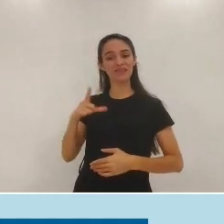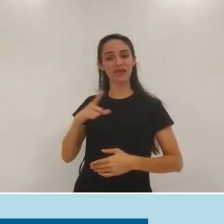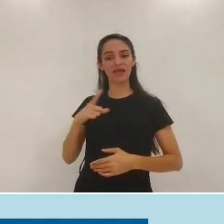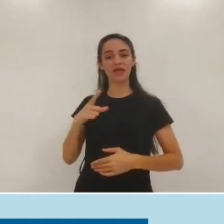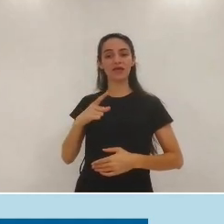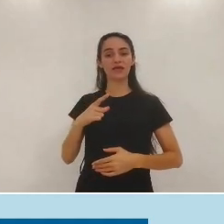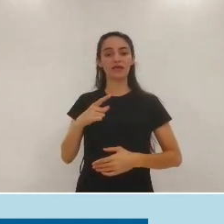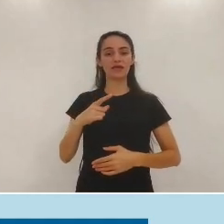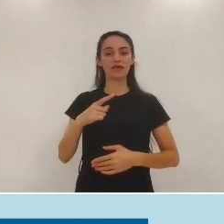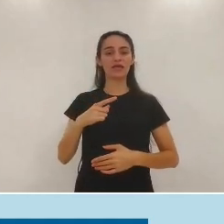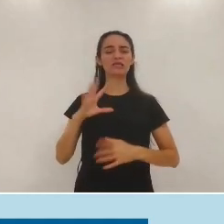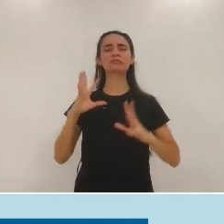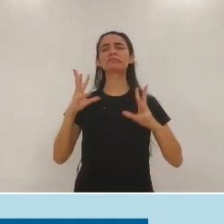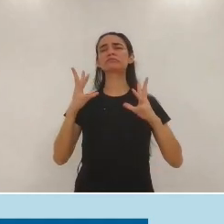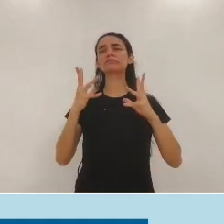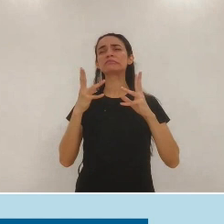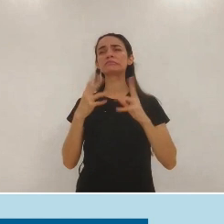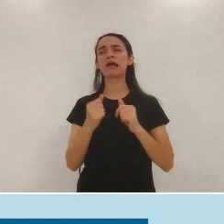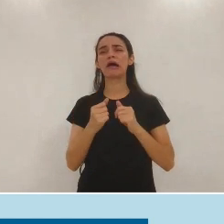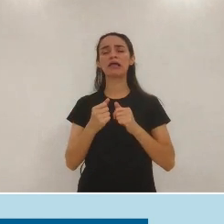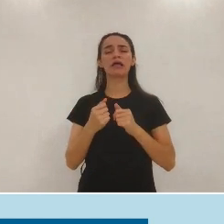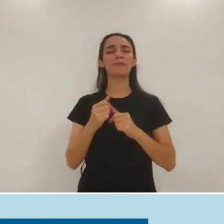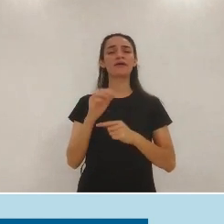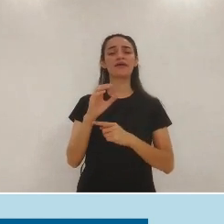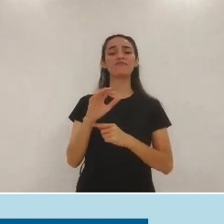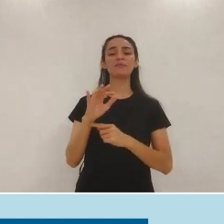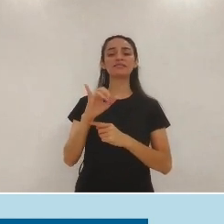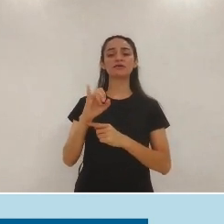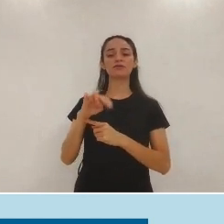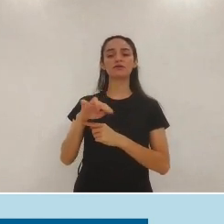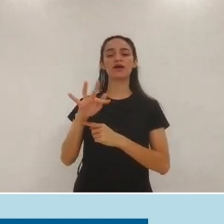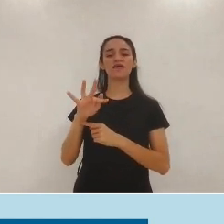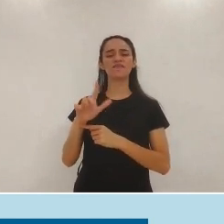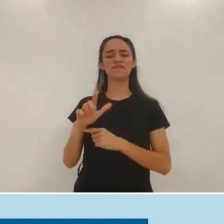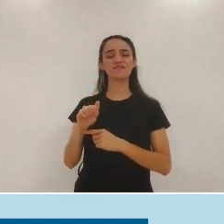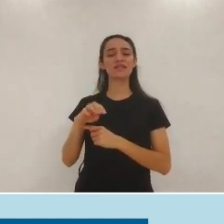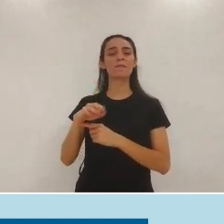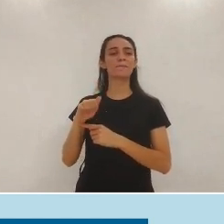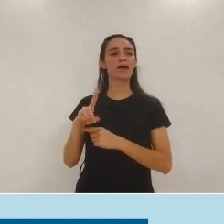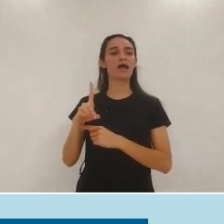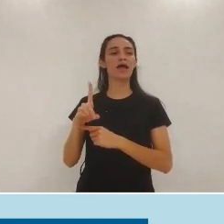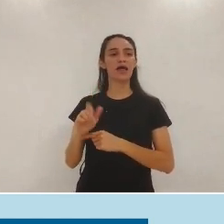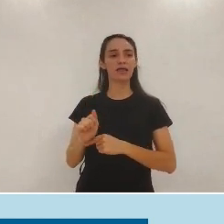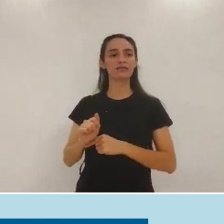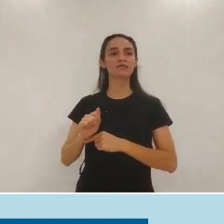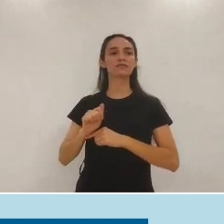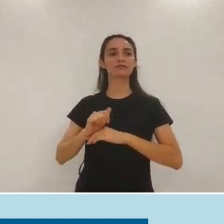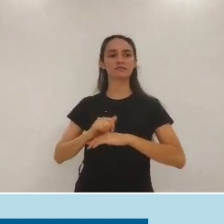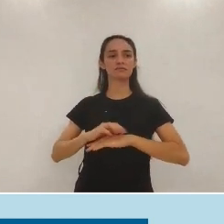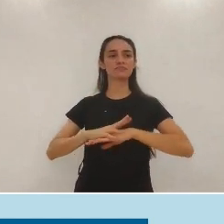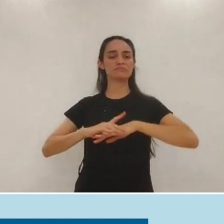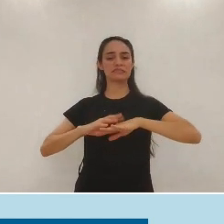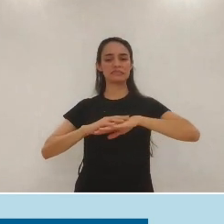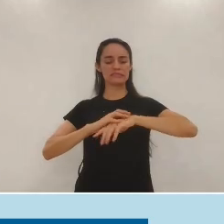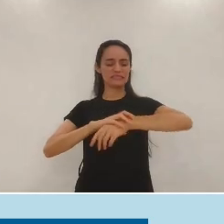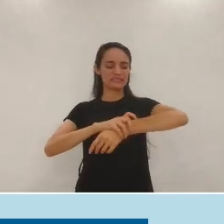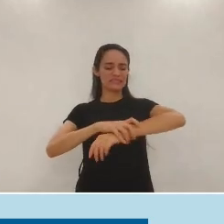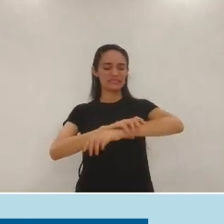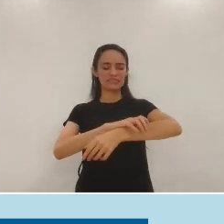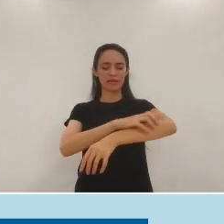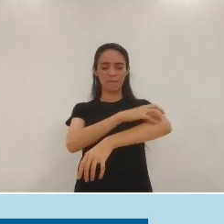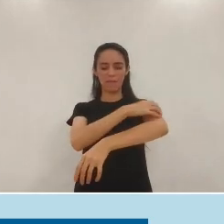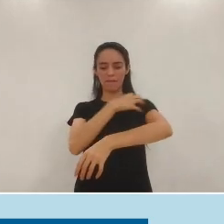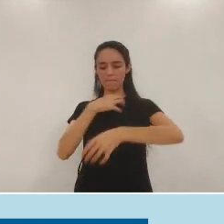toda inflamada, meu Deus, vou morrer. Não. Eu sou uma mulher que tem SED e eu tenho inflamações crônicas